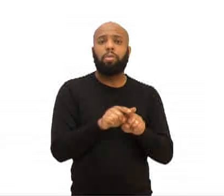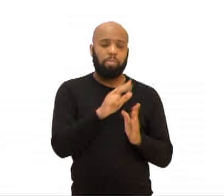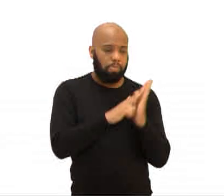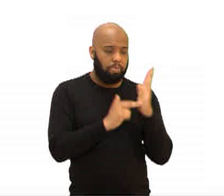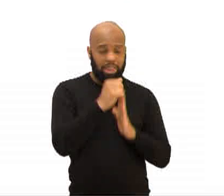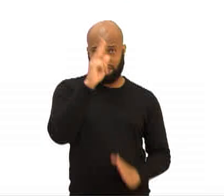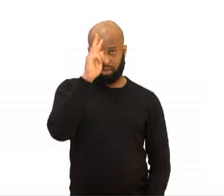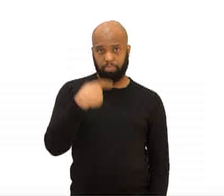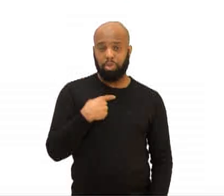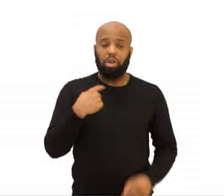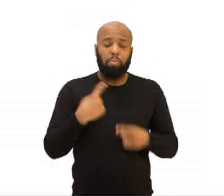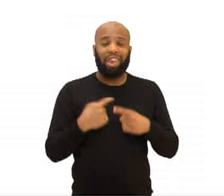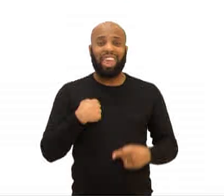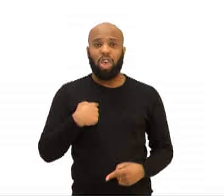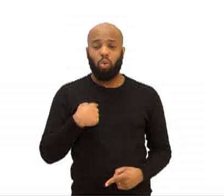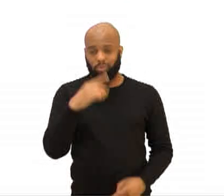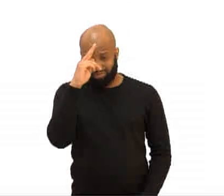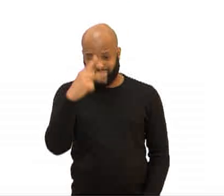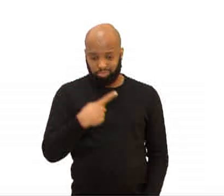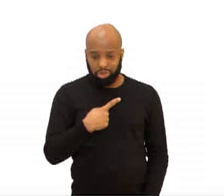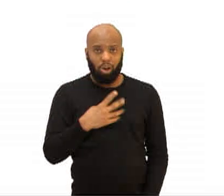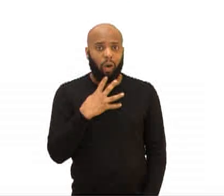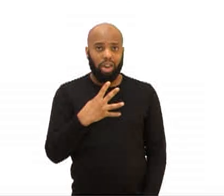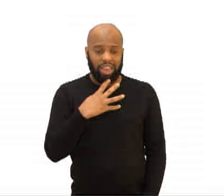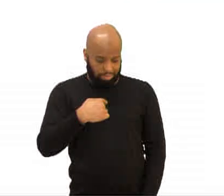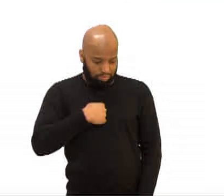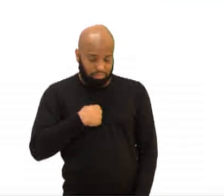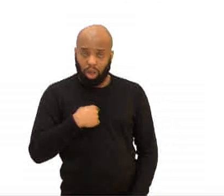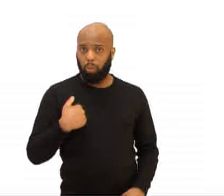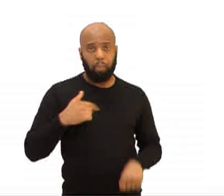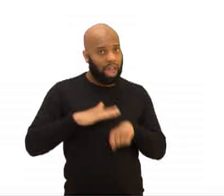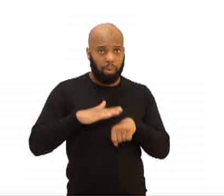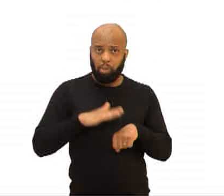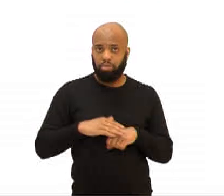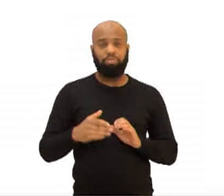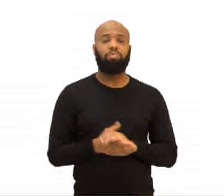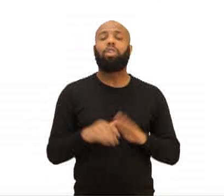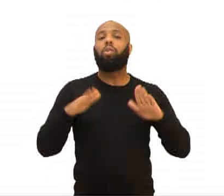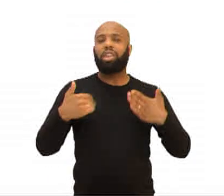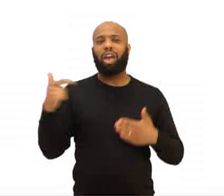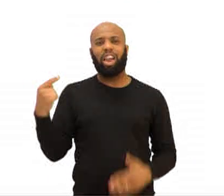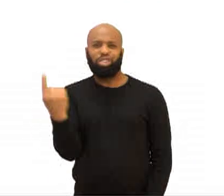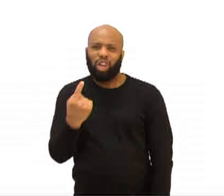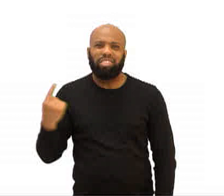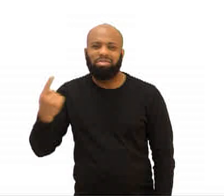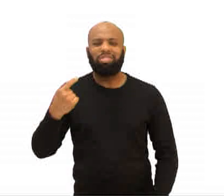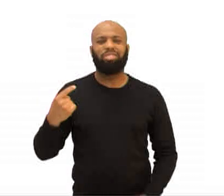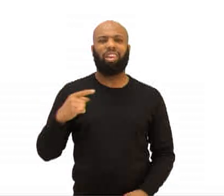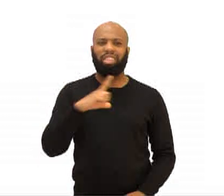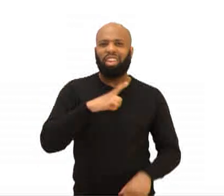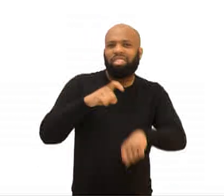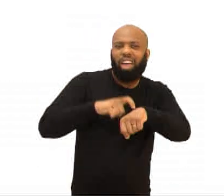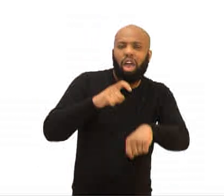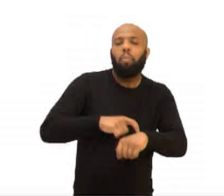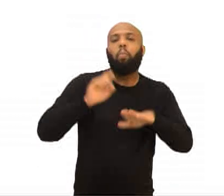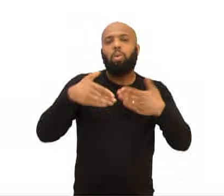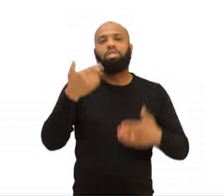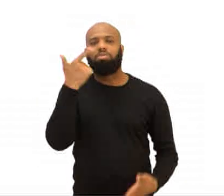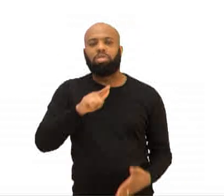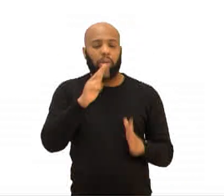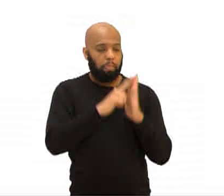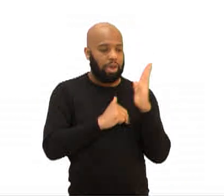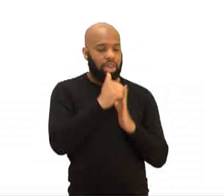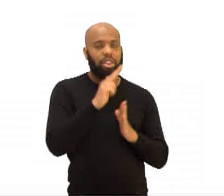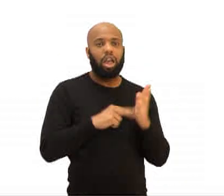melhor conosco. Então, ela pinta autorretratos porque ela passa muito tempo sozinha, né? ela pinta ela mesma porque ela